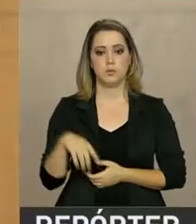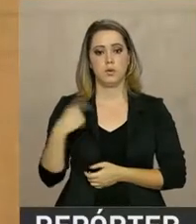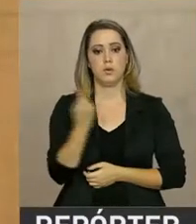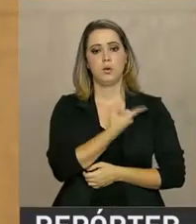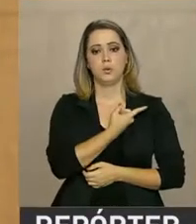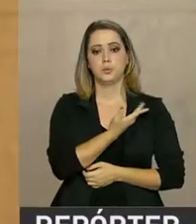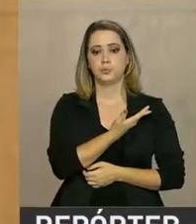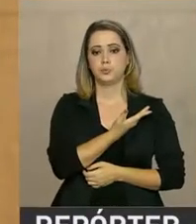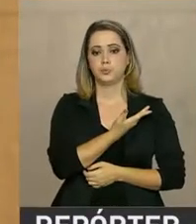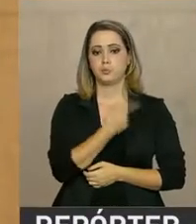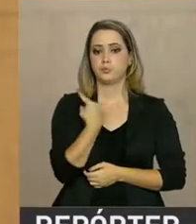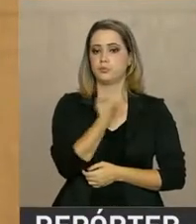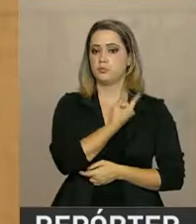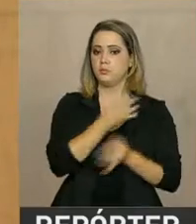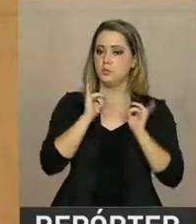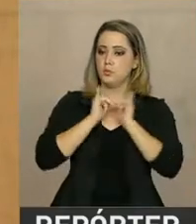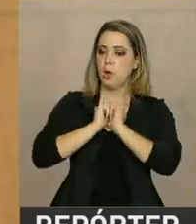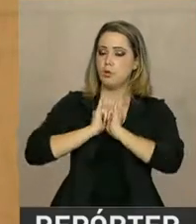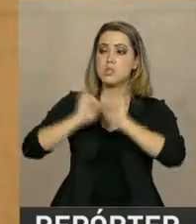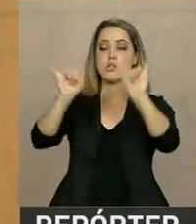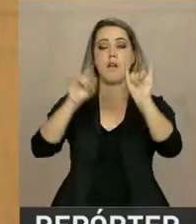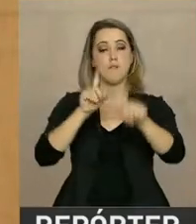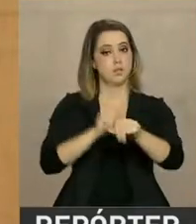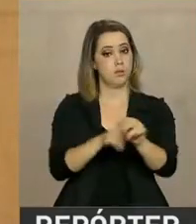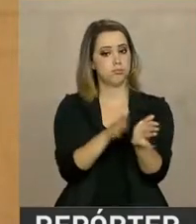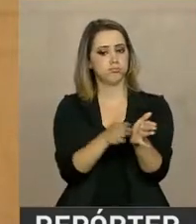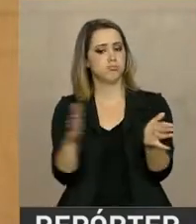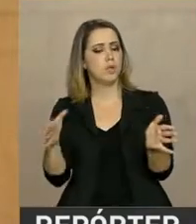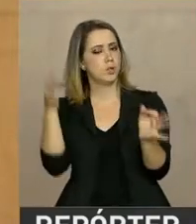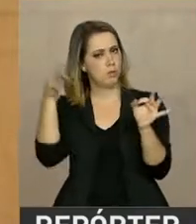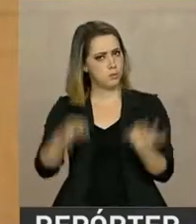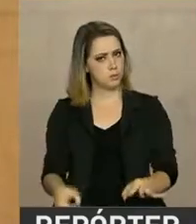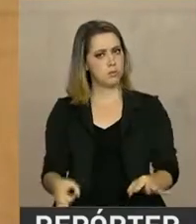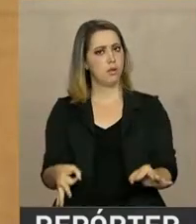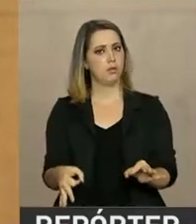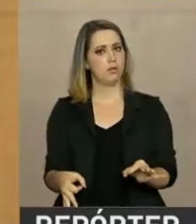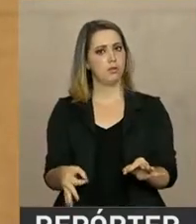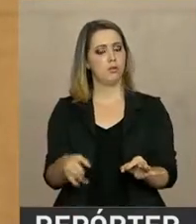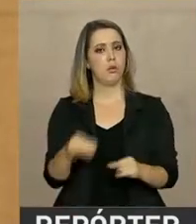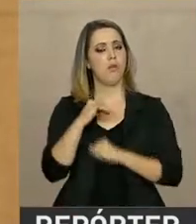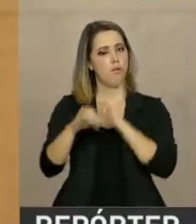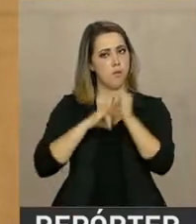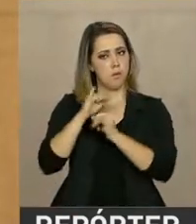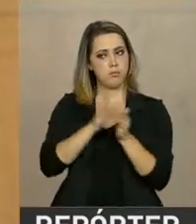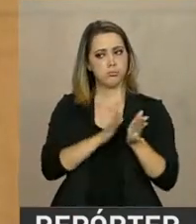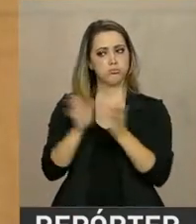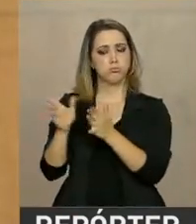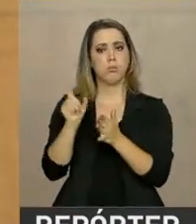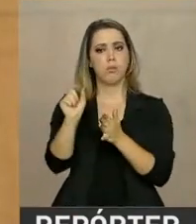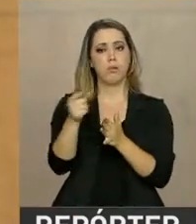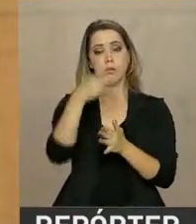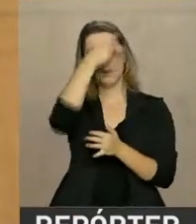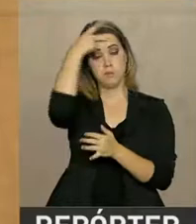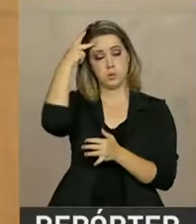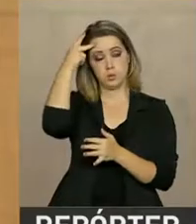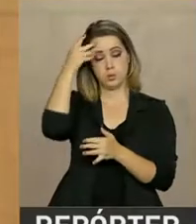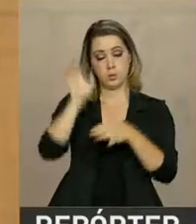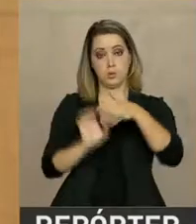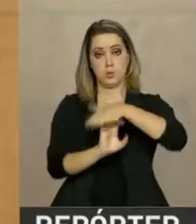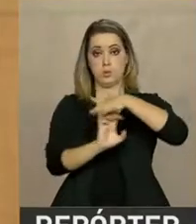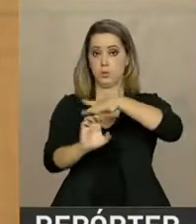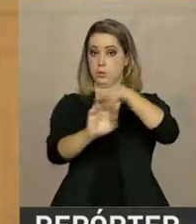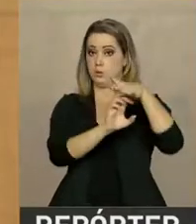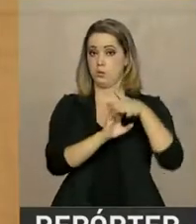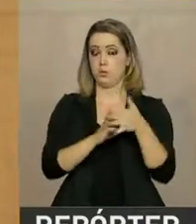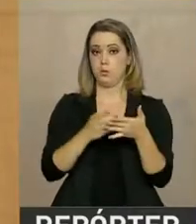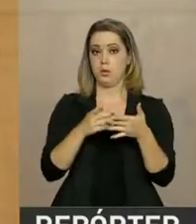informação na época certa. E o grande, acho que o grande interesse é que os trabalhadores